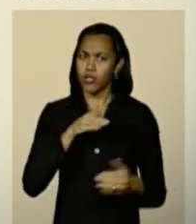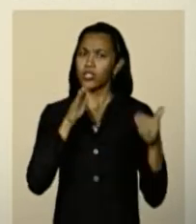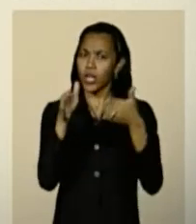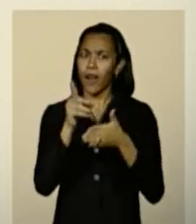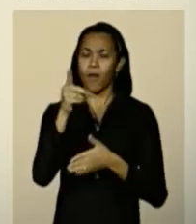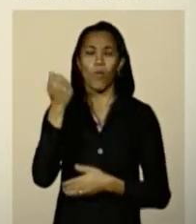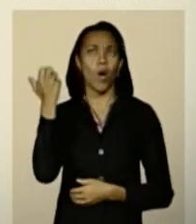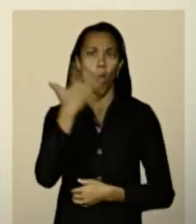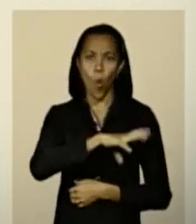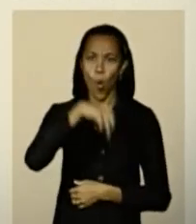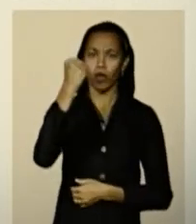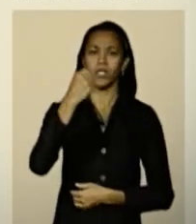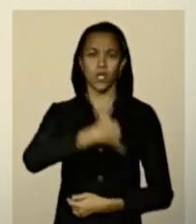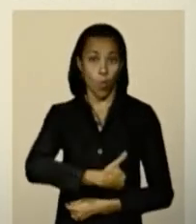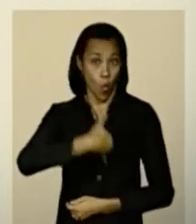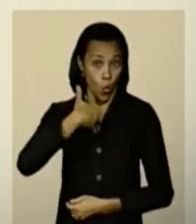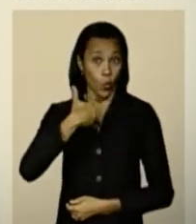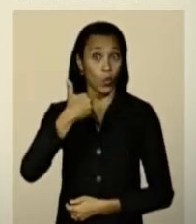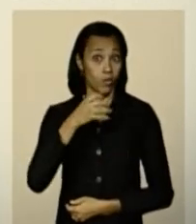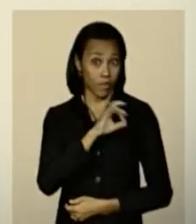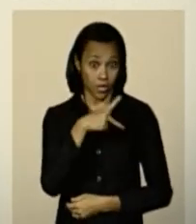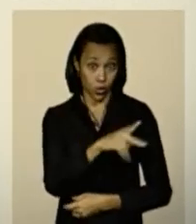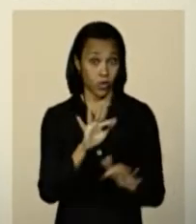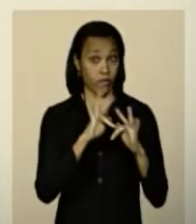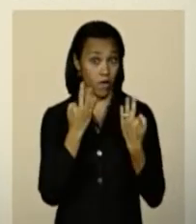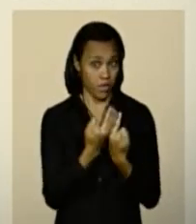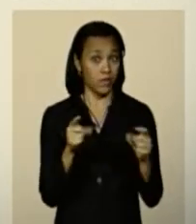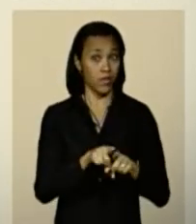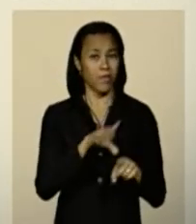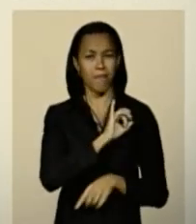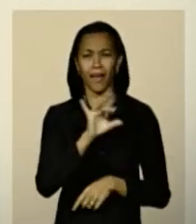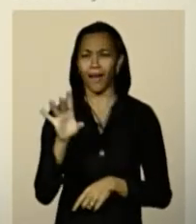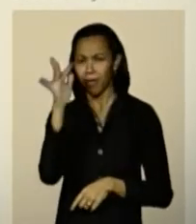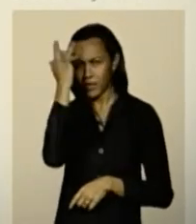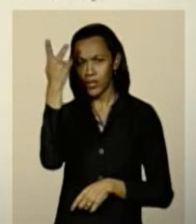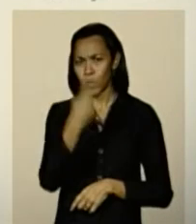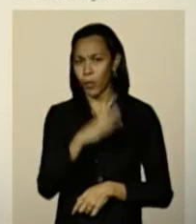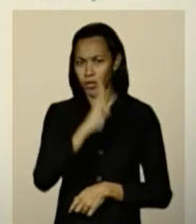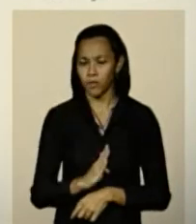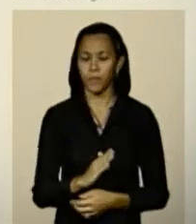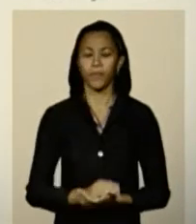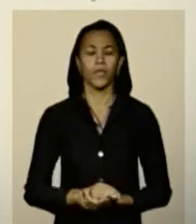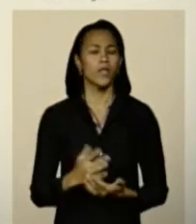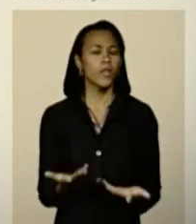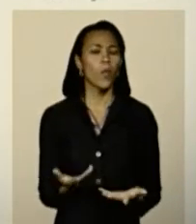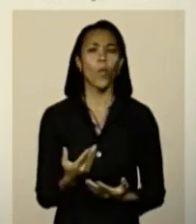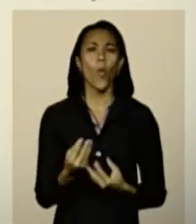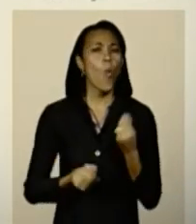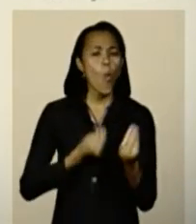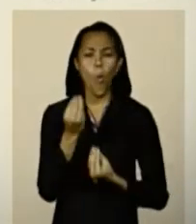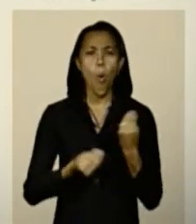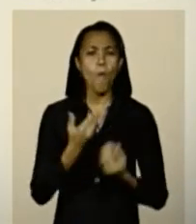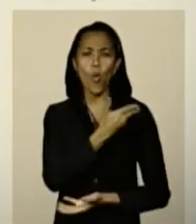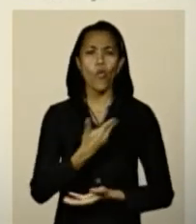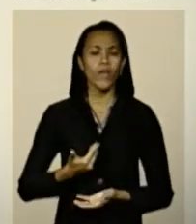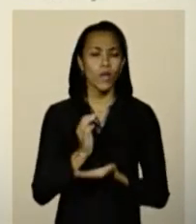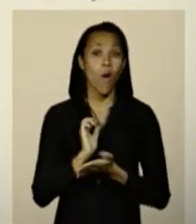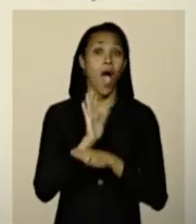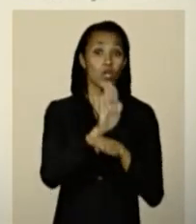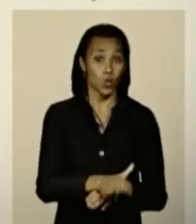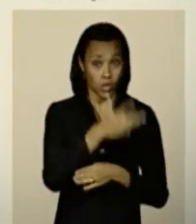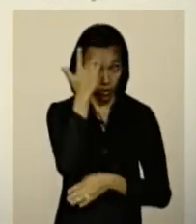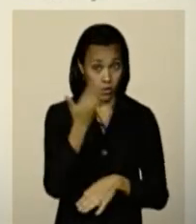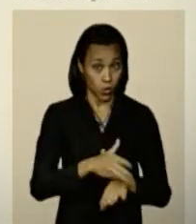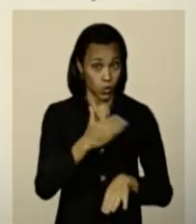grande conquista um orgulho para suas famílias e para todos nós Presidente e como o governo ajuda na